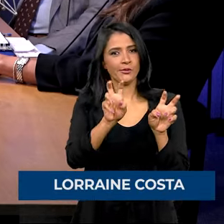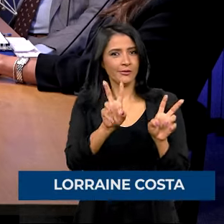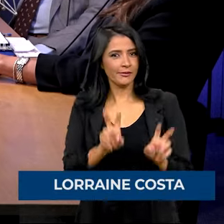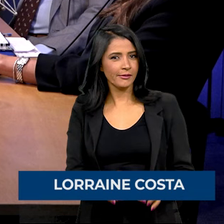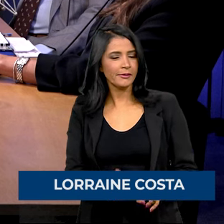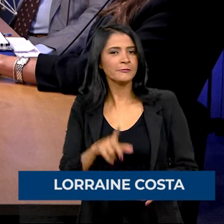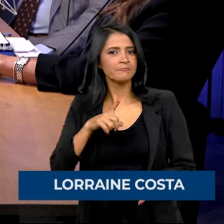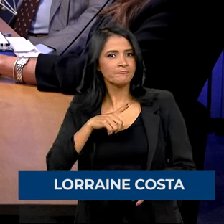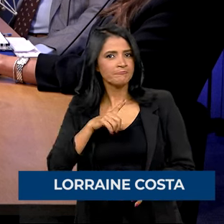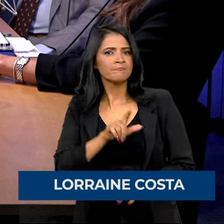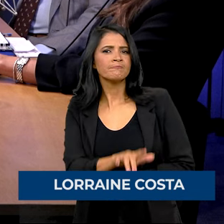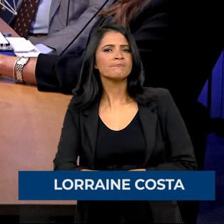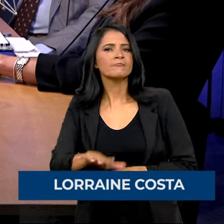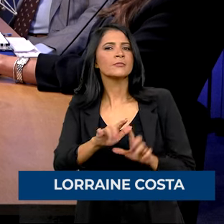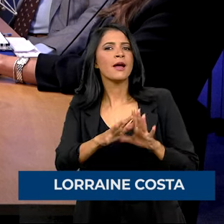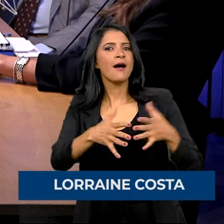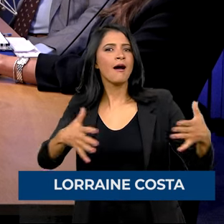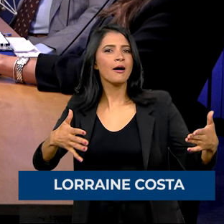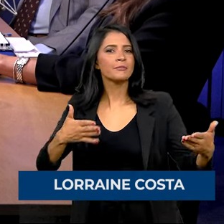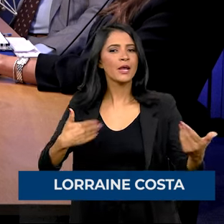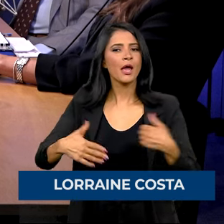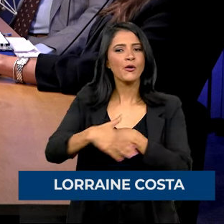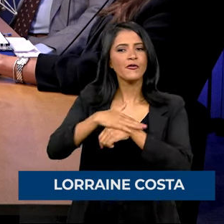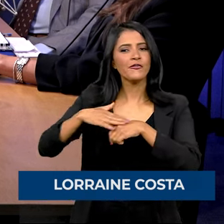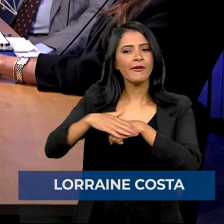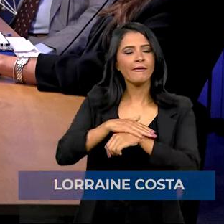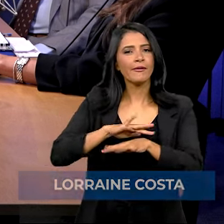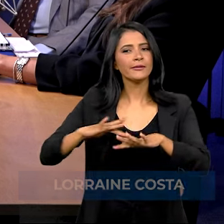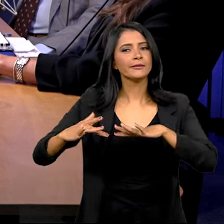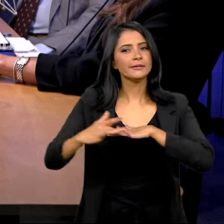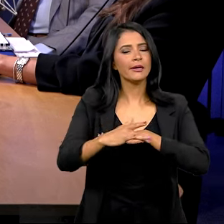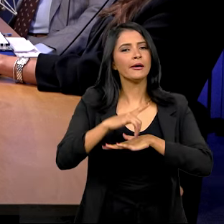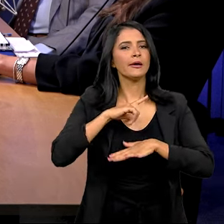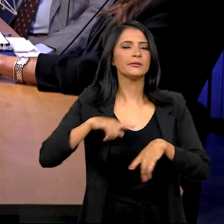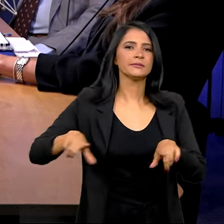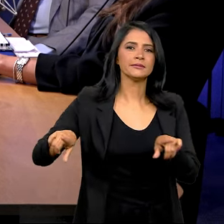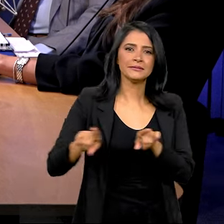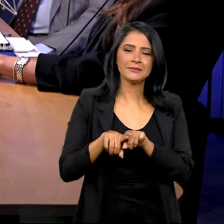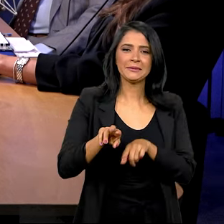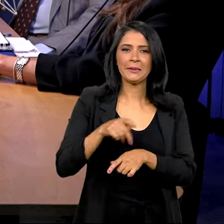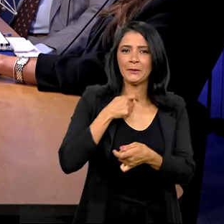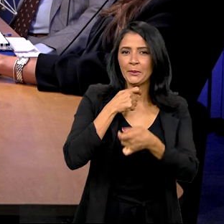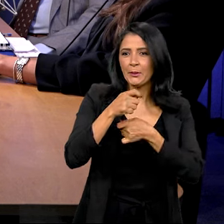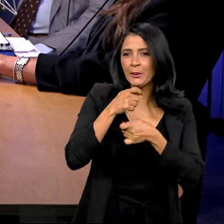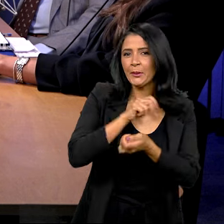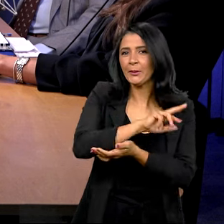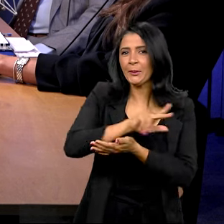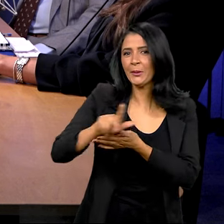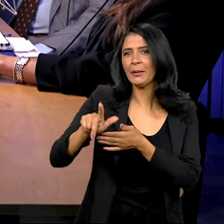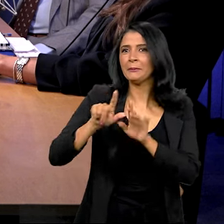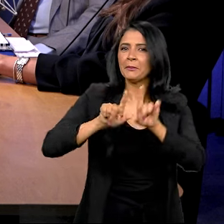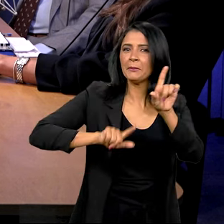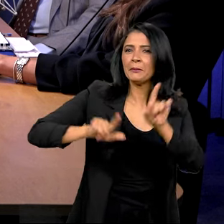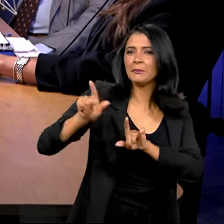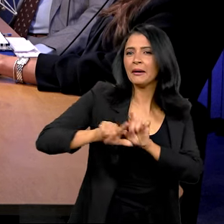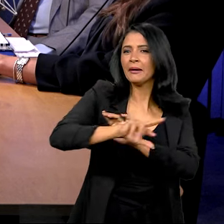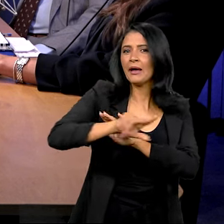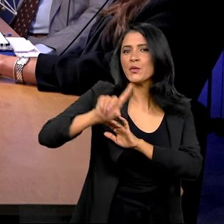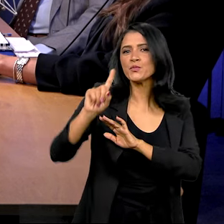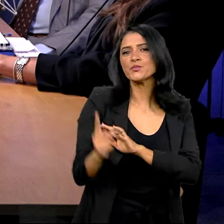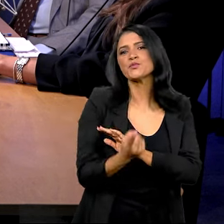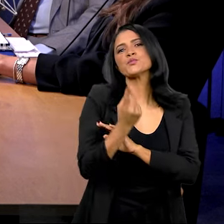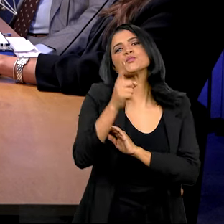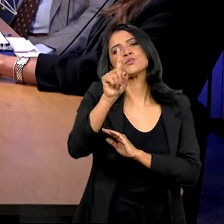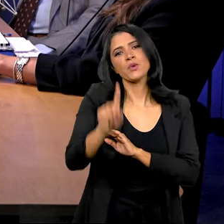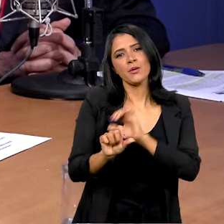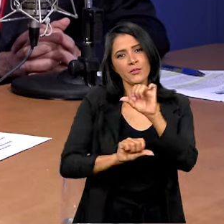temas que TM dominado as conversas as redes sociais também reportagens de imprensa uma